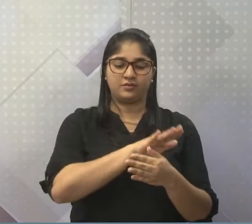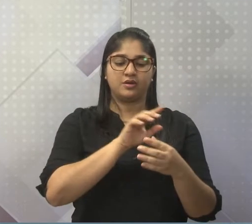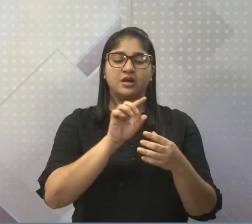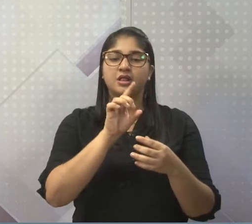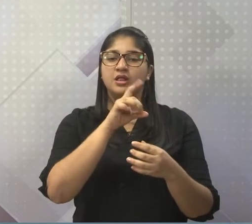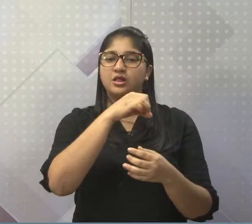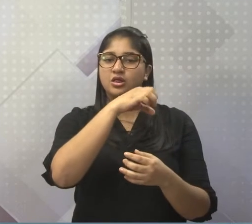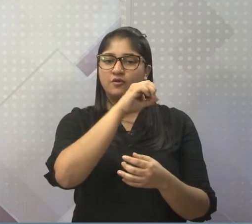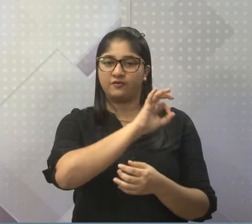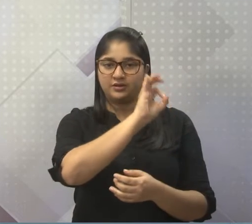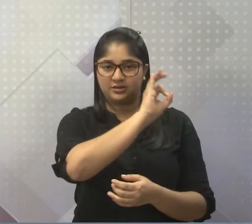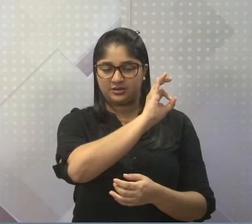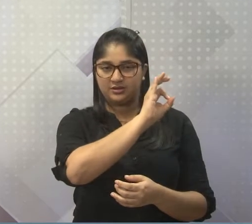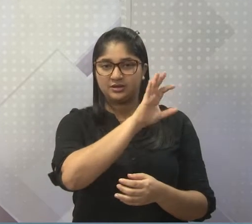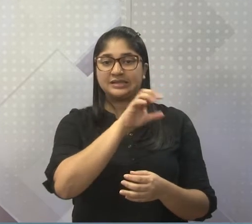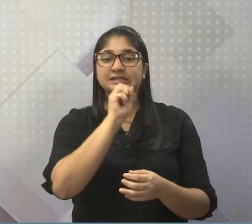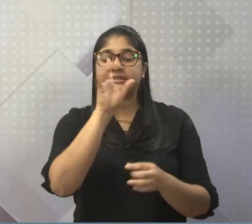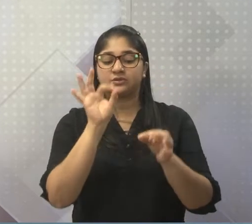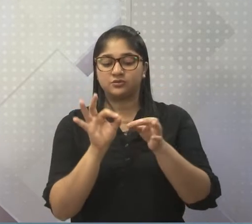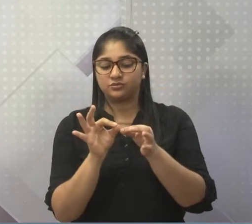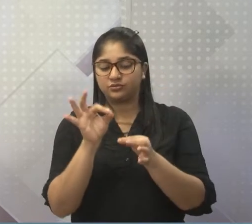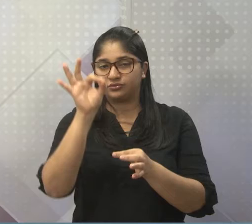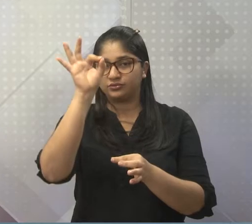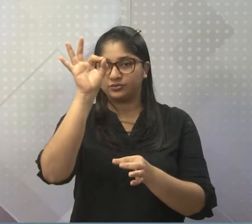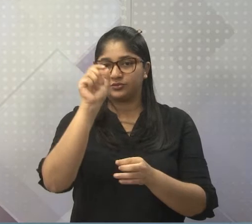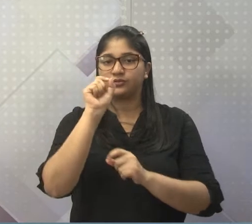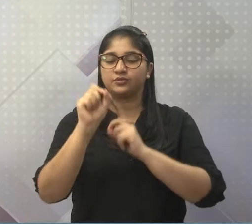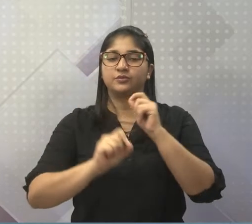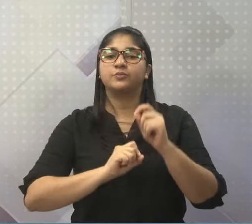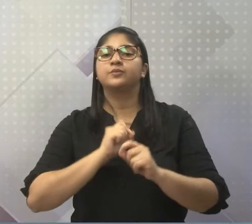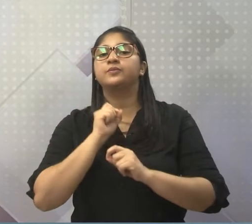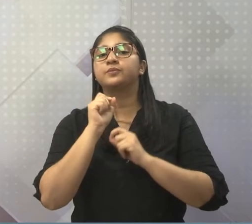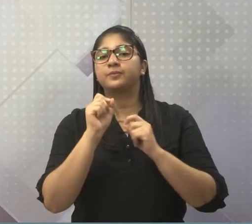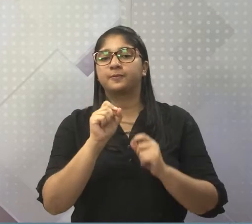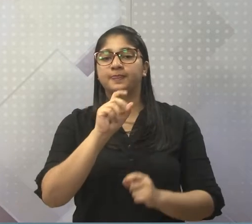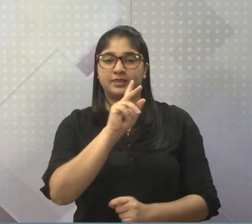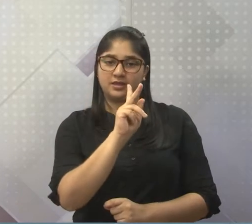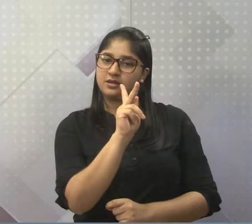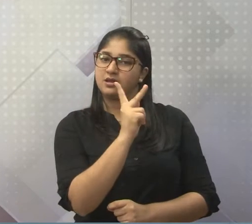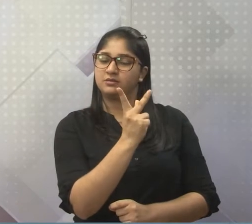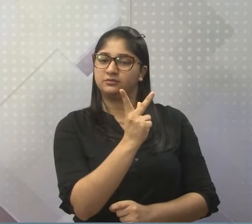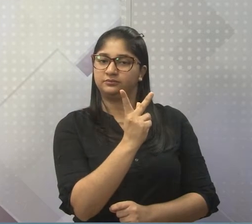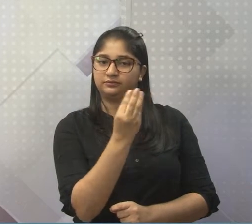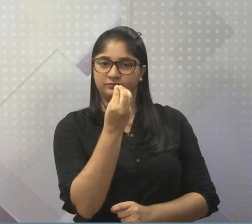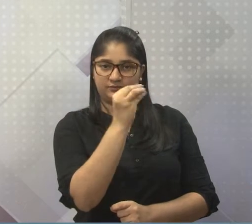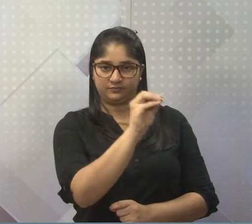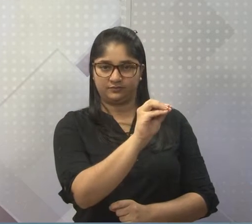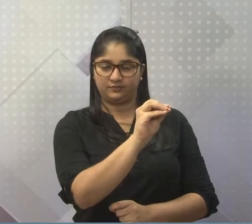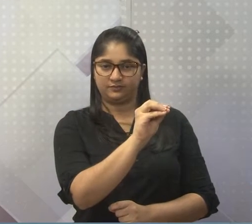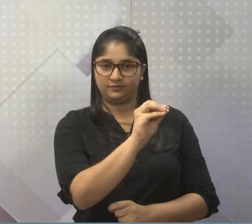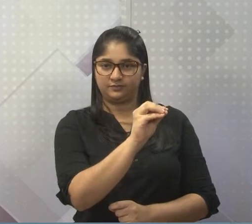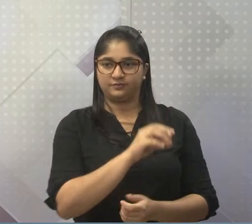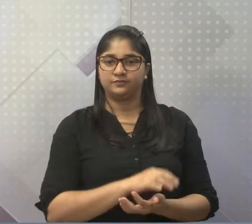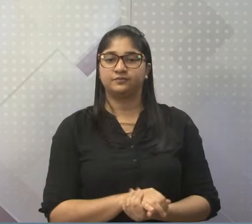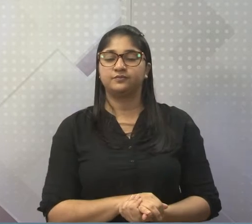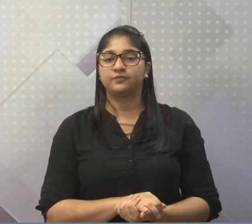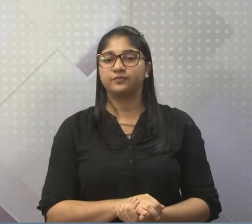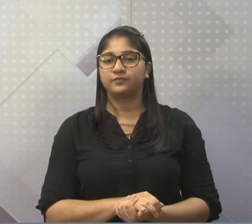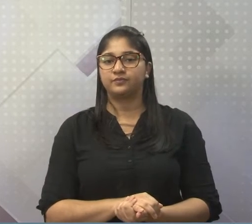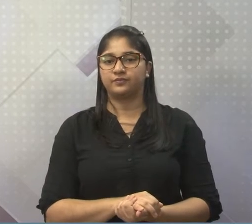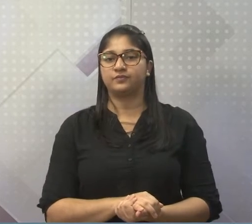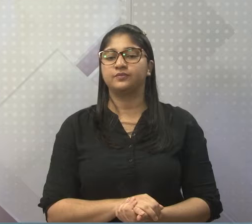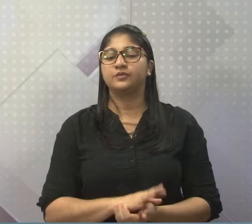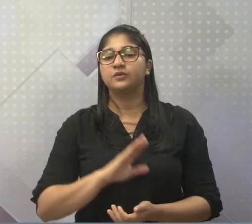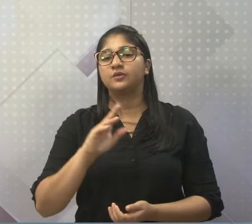90. Se eu traço essa minha altura, eu chamo ela de H. Aqui eu vou chamar a minha